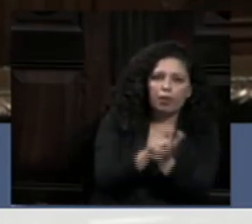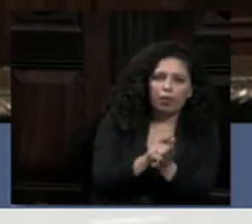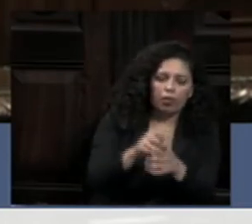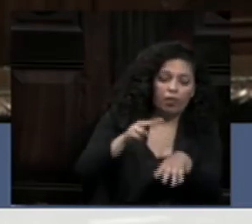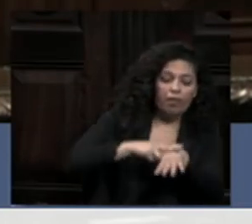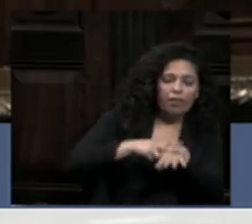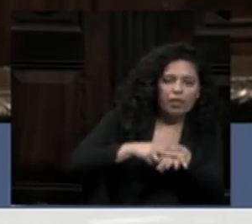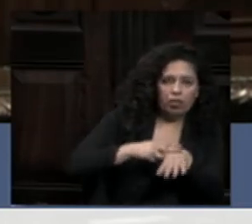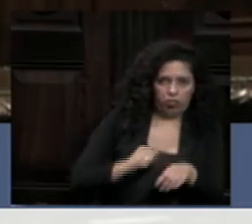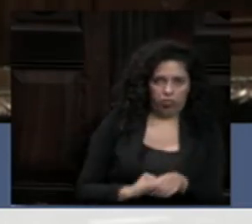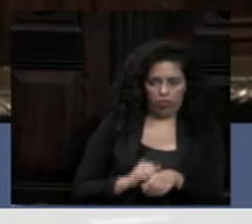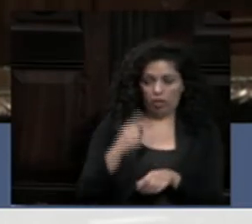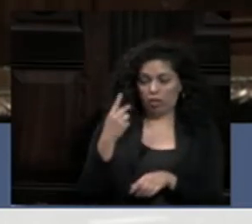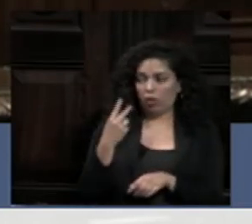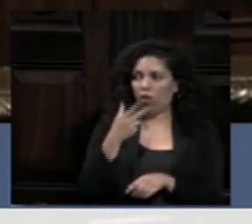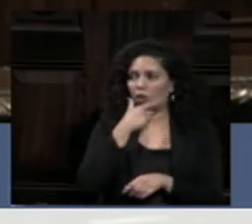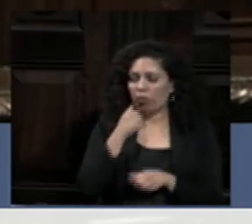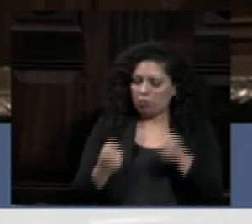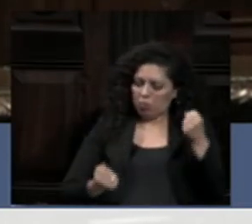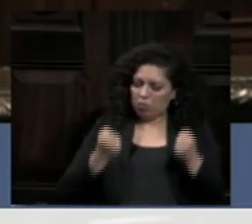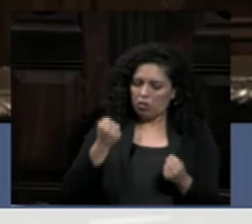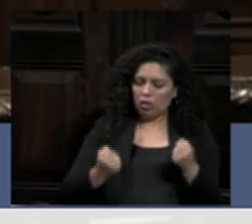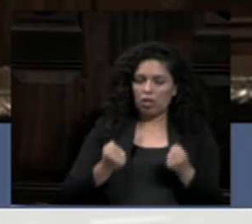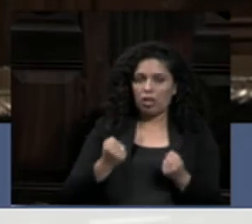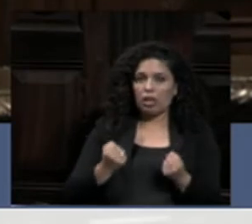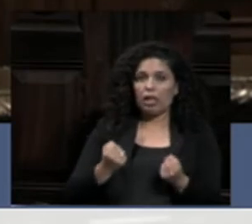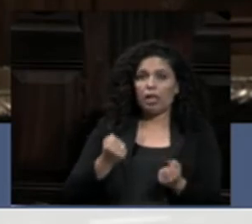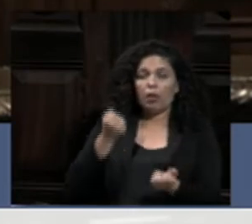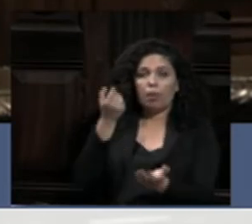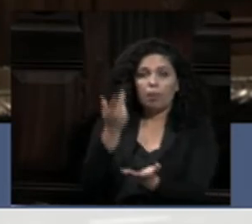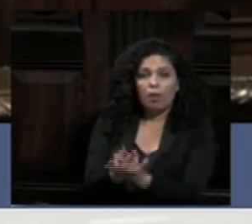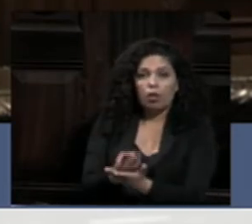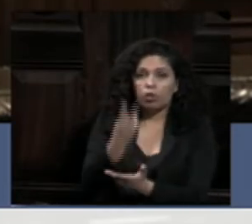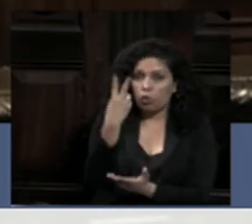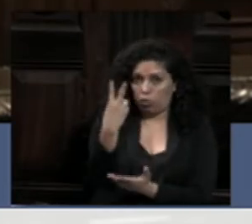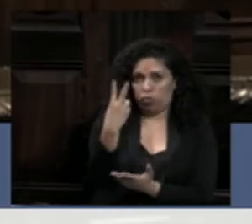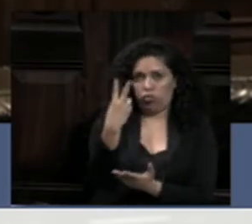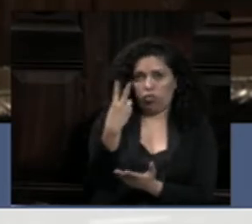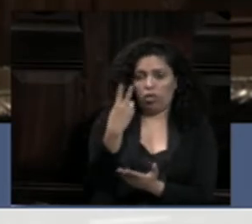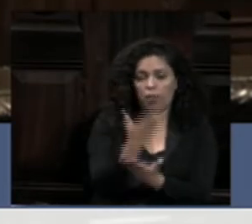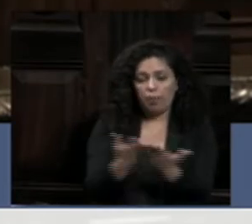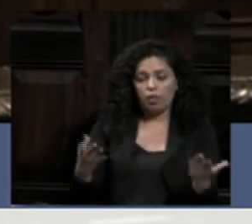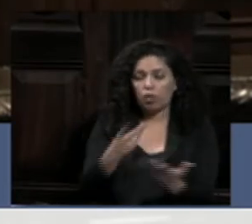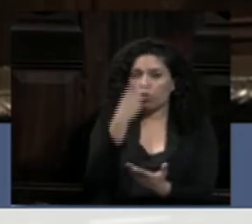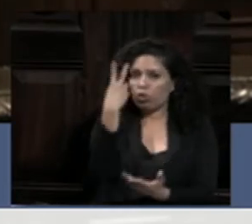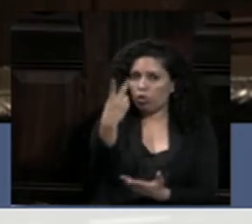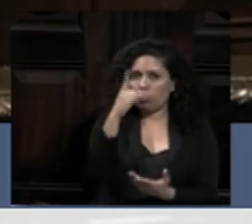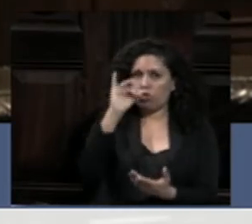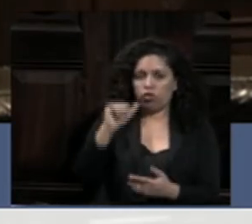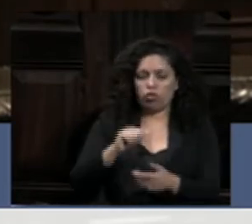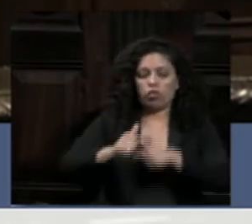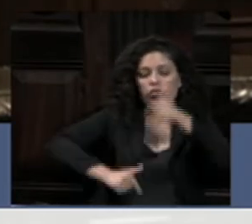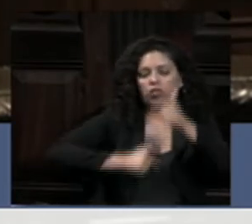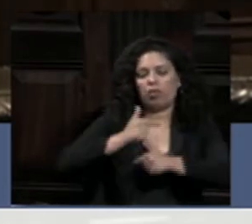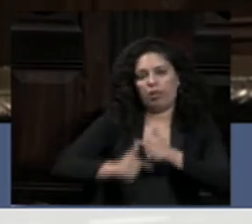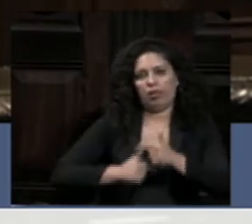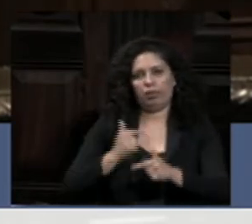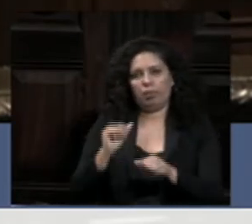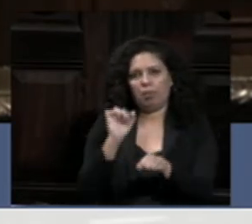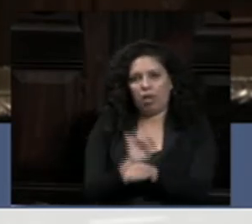esse taxista ou um profissional liberal, perdeu 2 dias de trabalho.